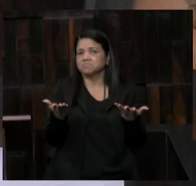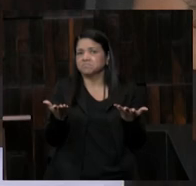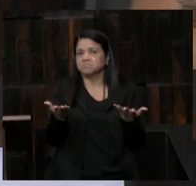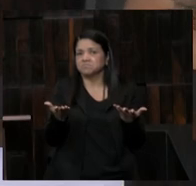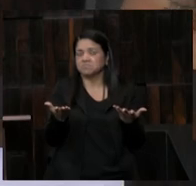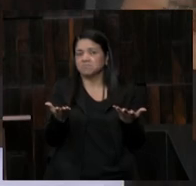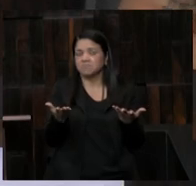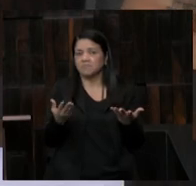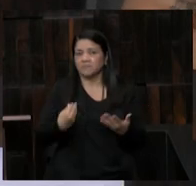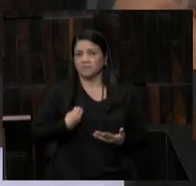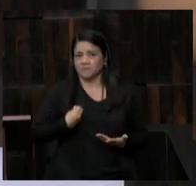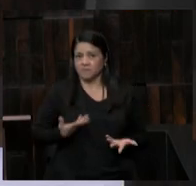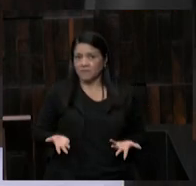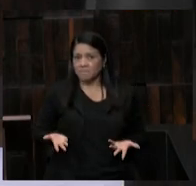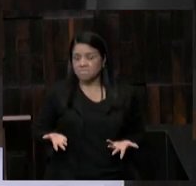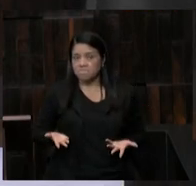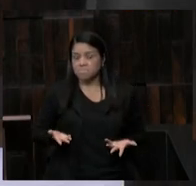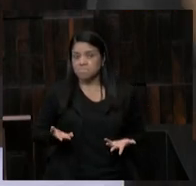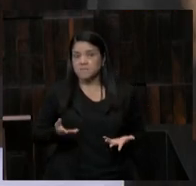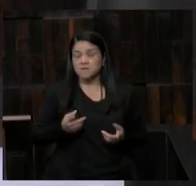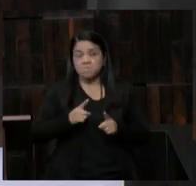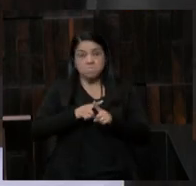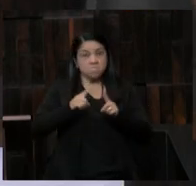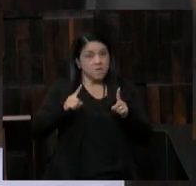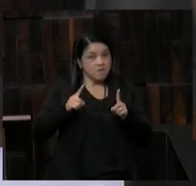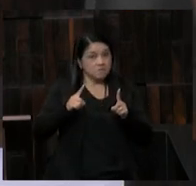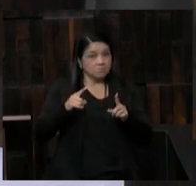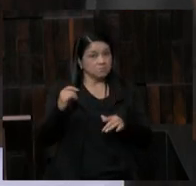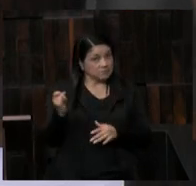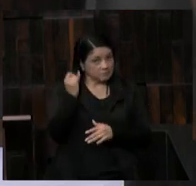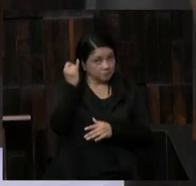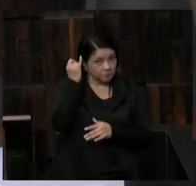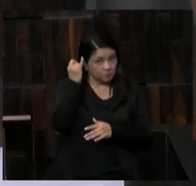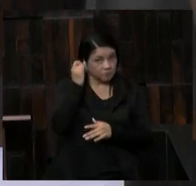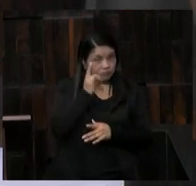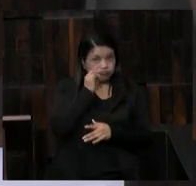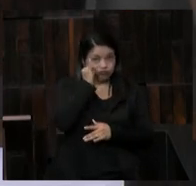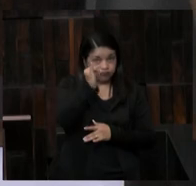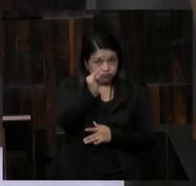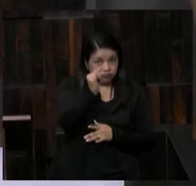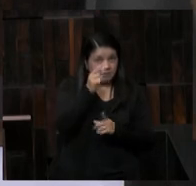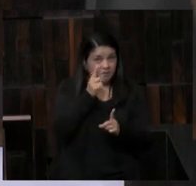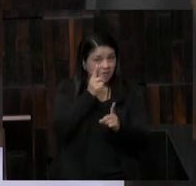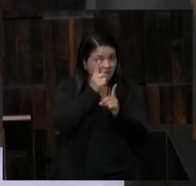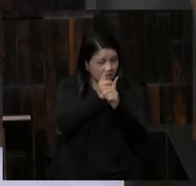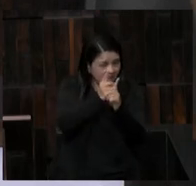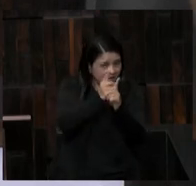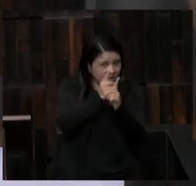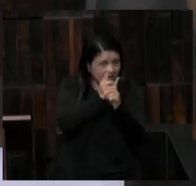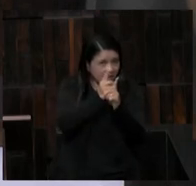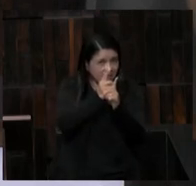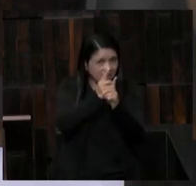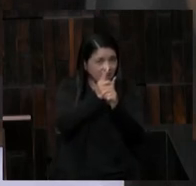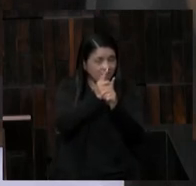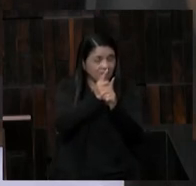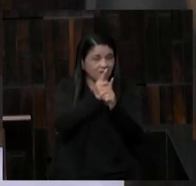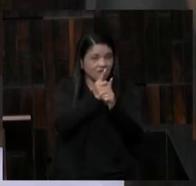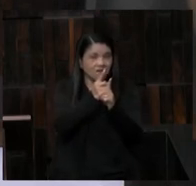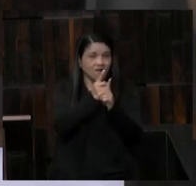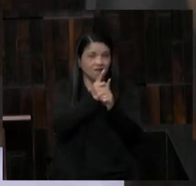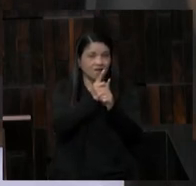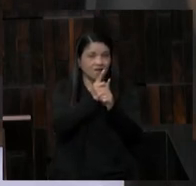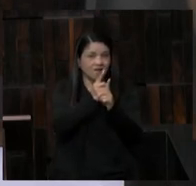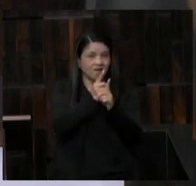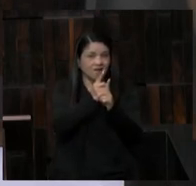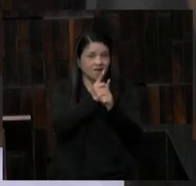Não é? Agora, é importante dizer que o diagnóstico, ele não é